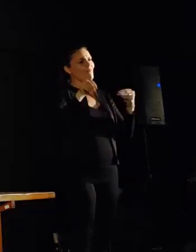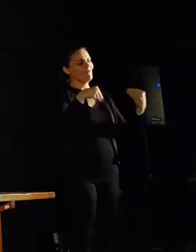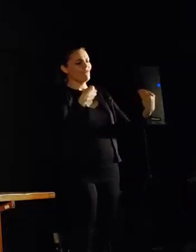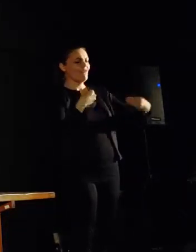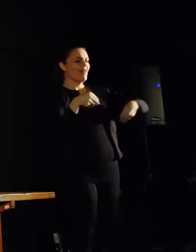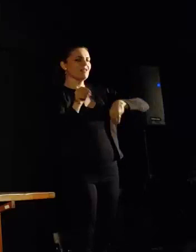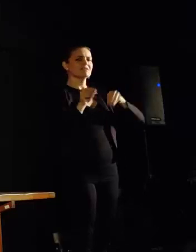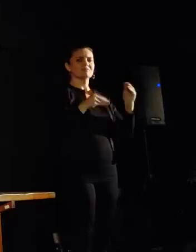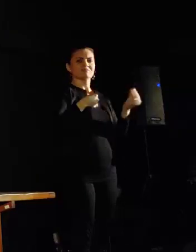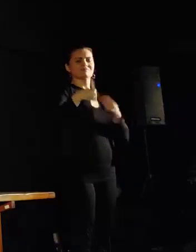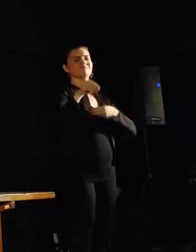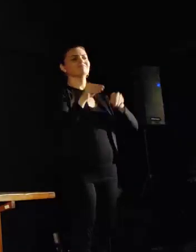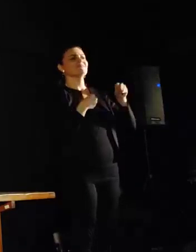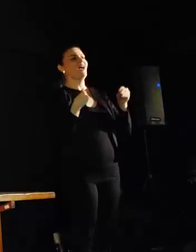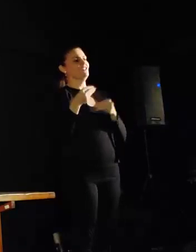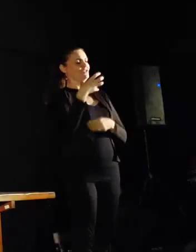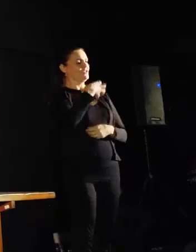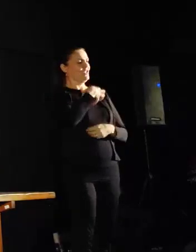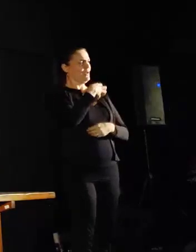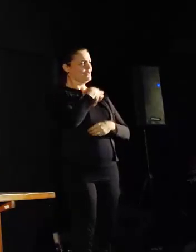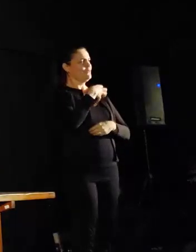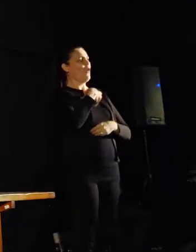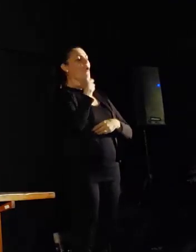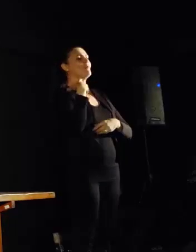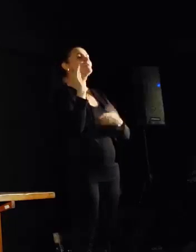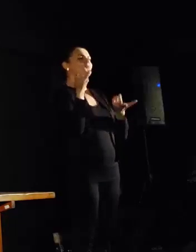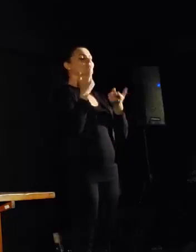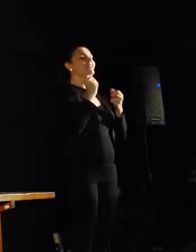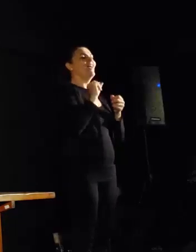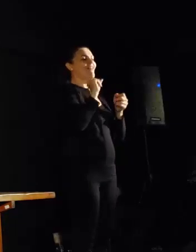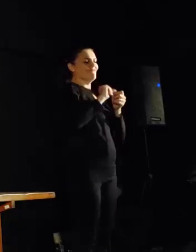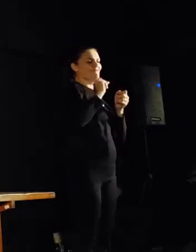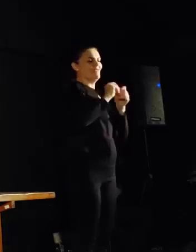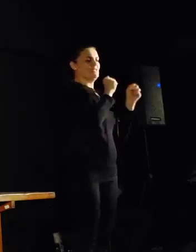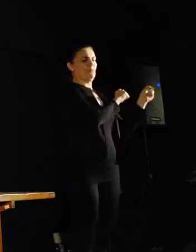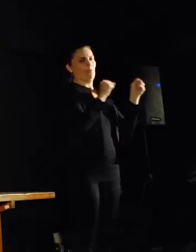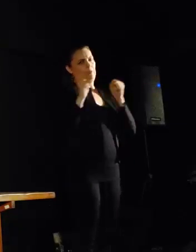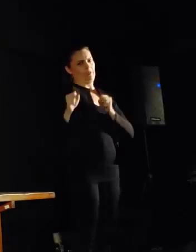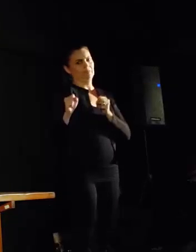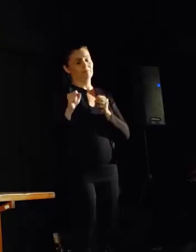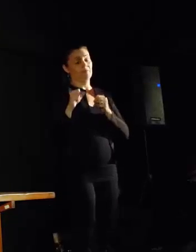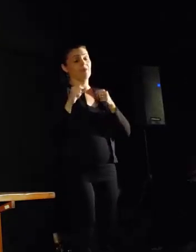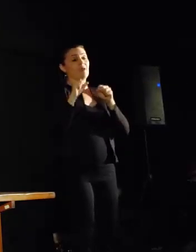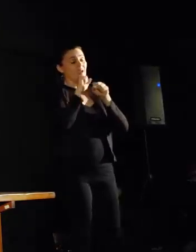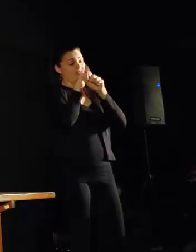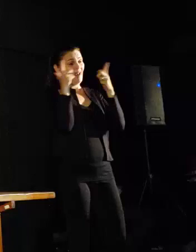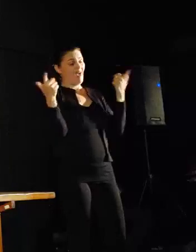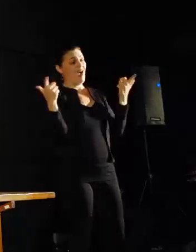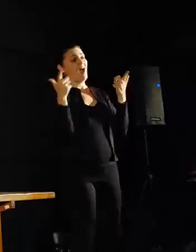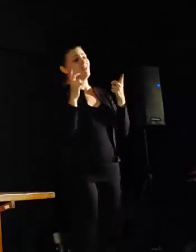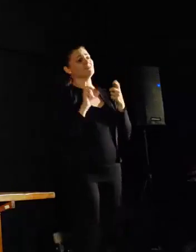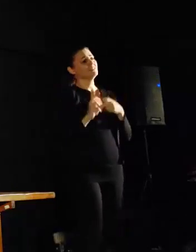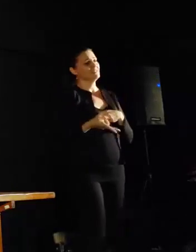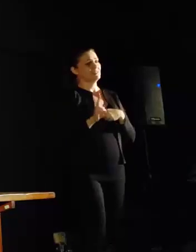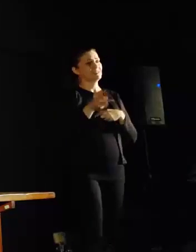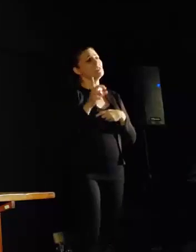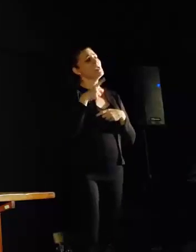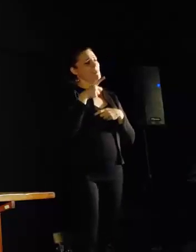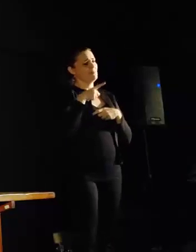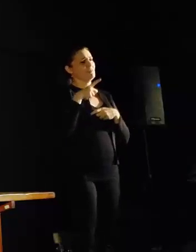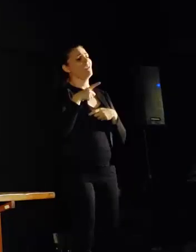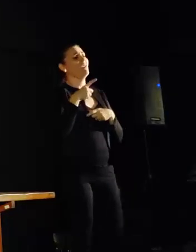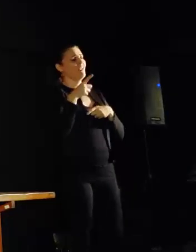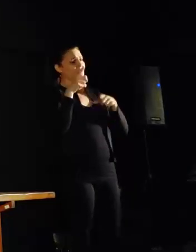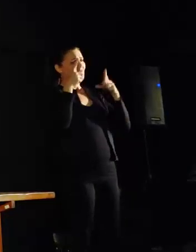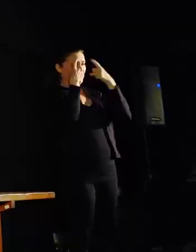tem uma plasticidade das formas de exercício do poder. Agora, é claro, essa dimensão ela sempre será violência, mas ela não necessariamente é uma